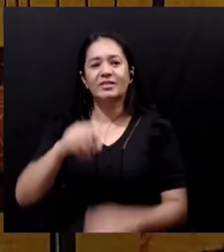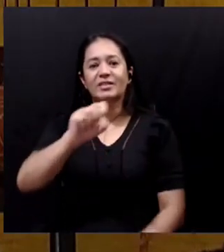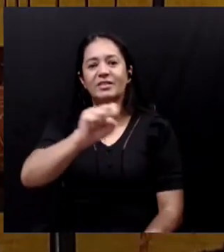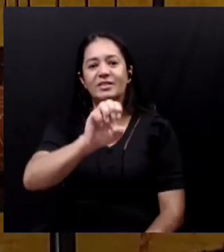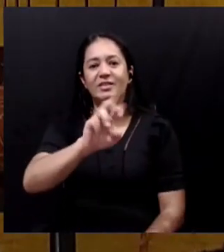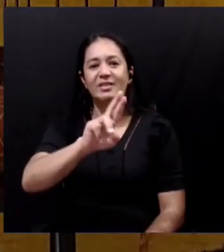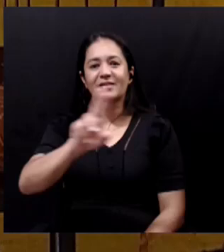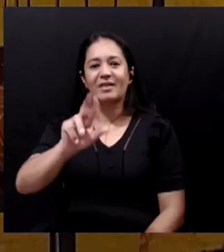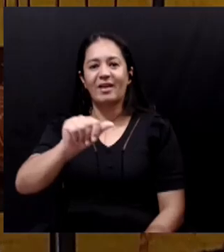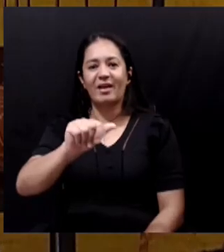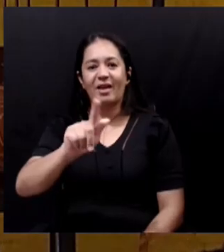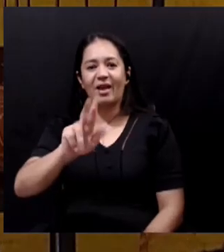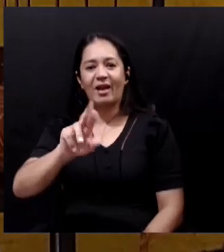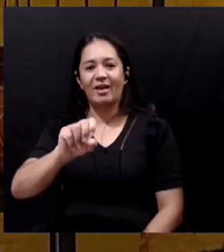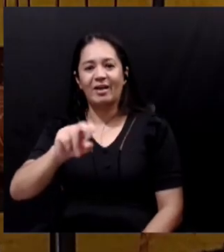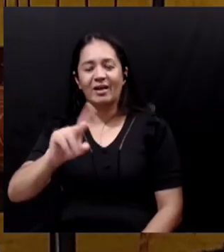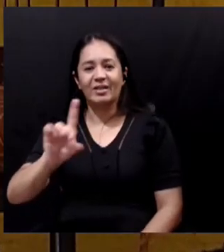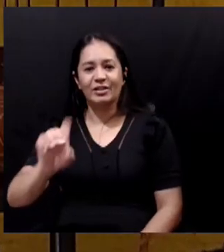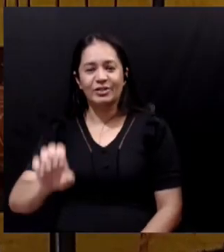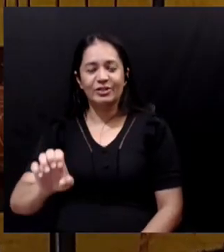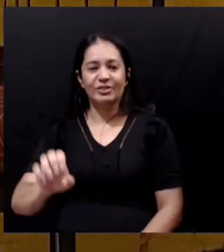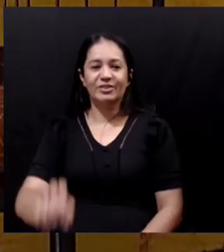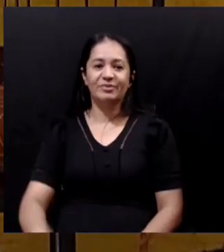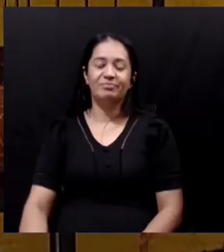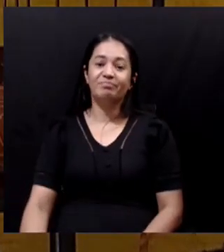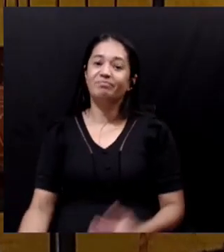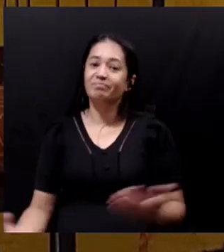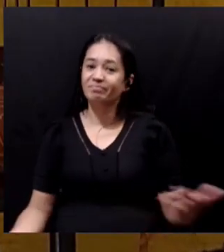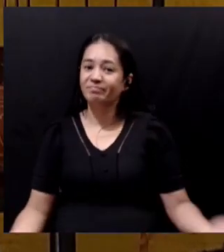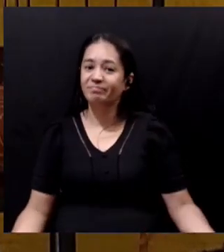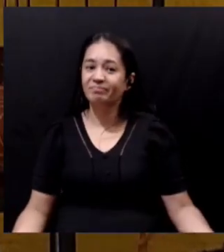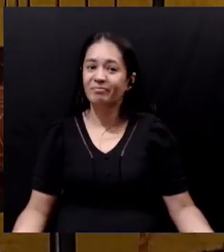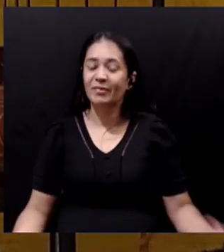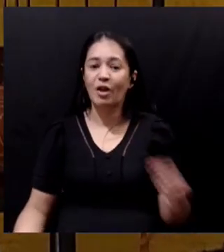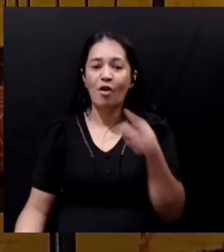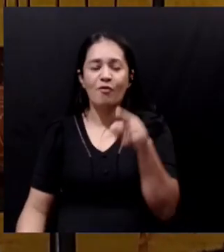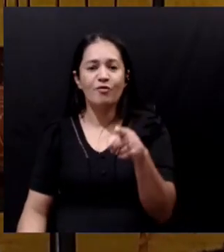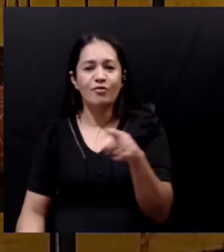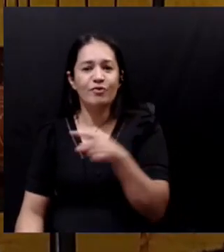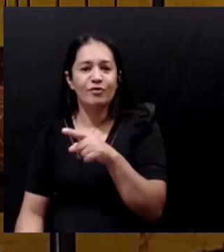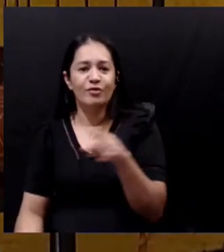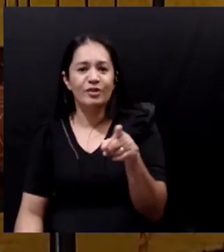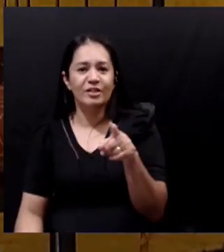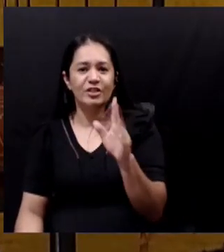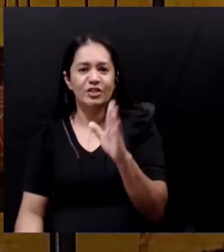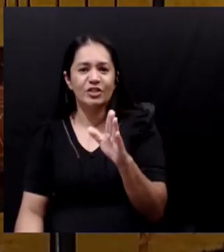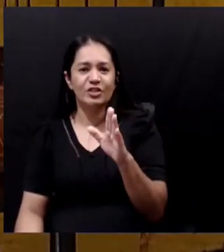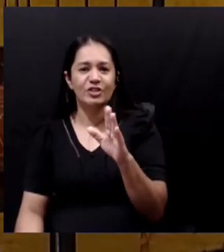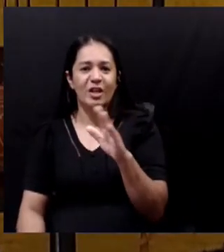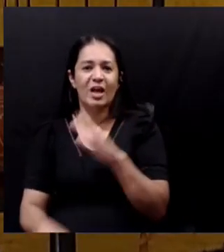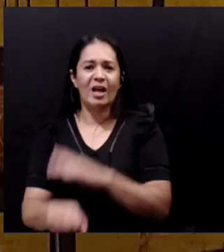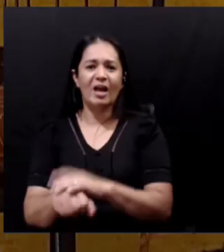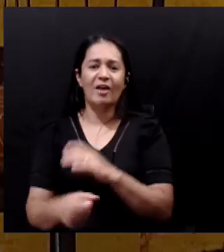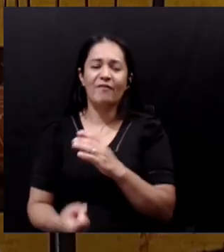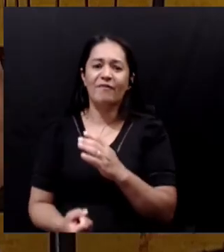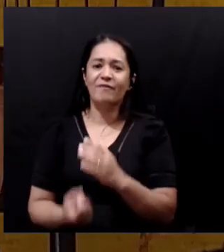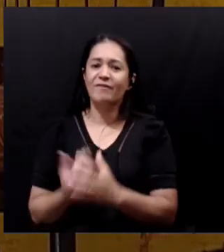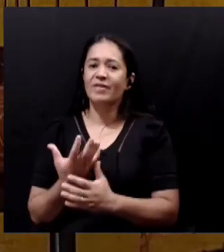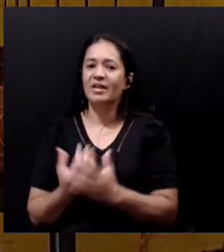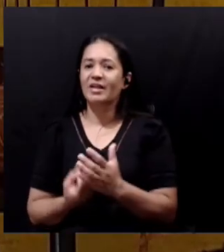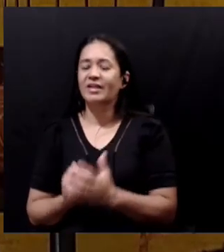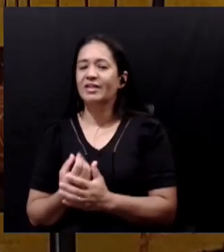Sim. Inclusive, vocês que já inventaram vários tipos de